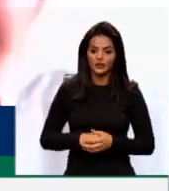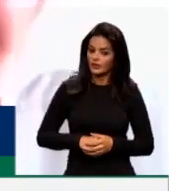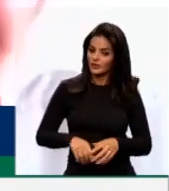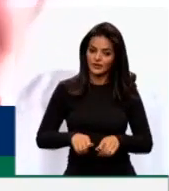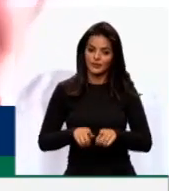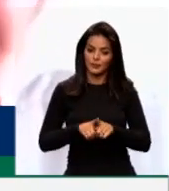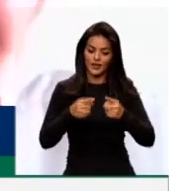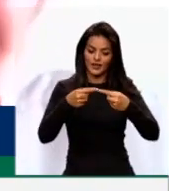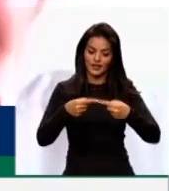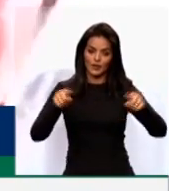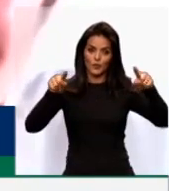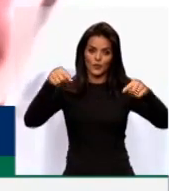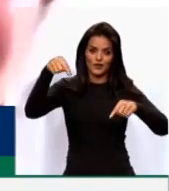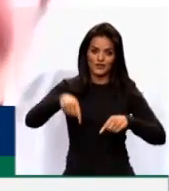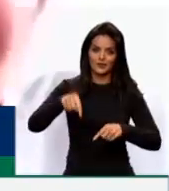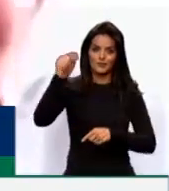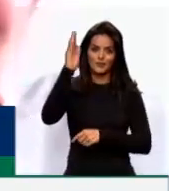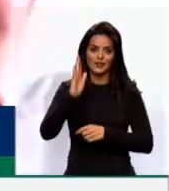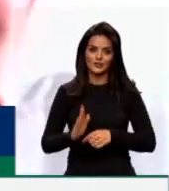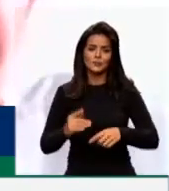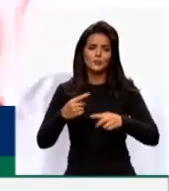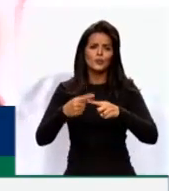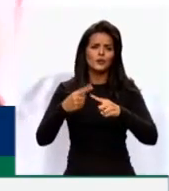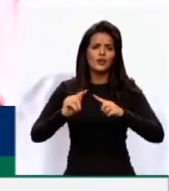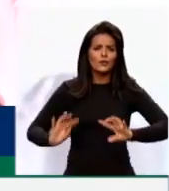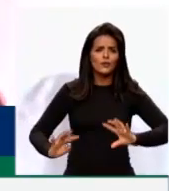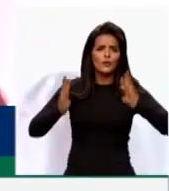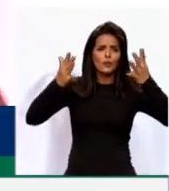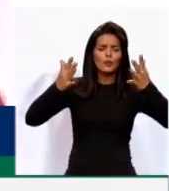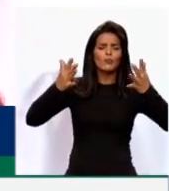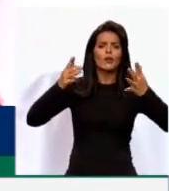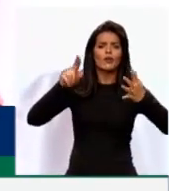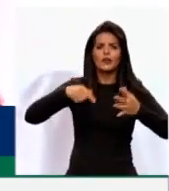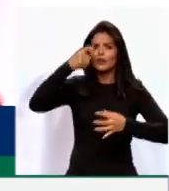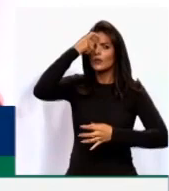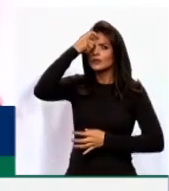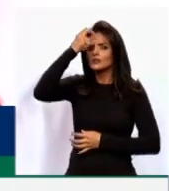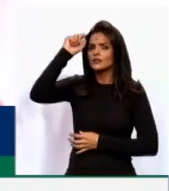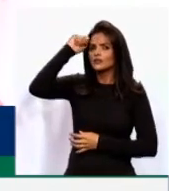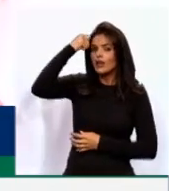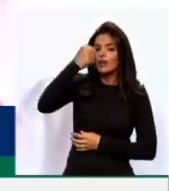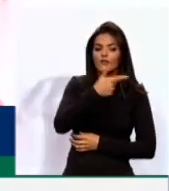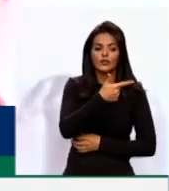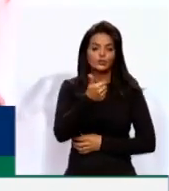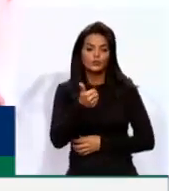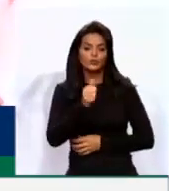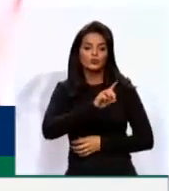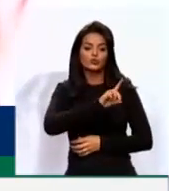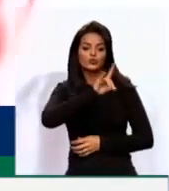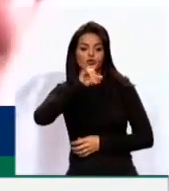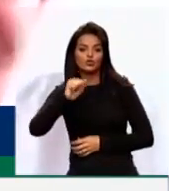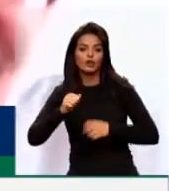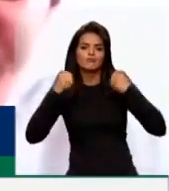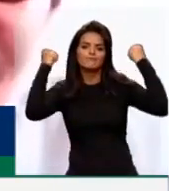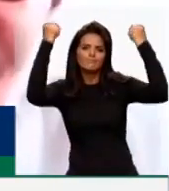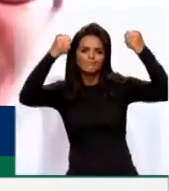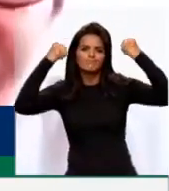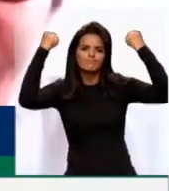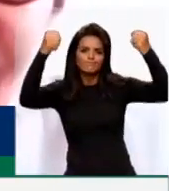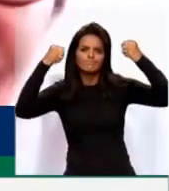inaugura aqui no Brasil, por ser o Dia da Consciência Negra, os 21 dias de ativismo, que no mundo inteiro são 16 dias, mas os 21 dias